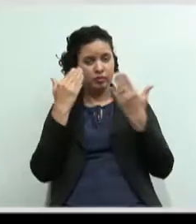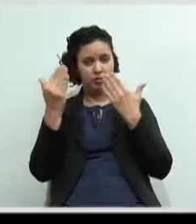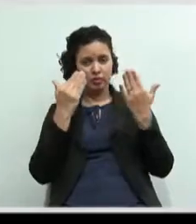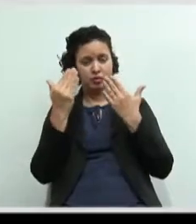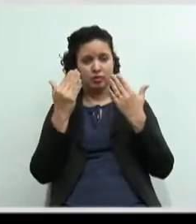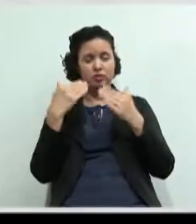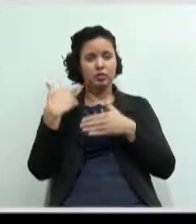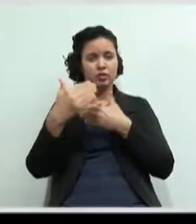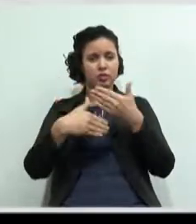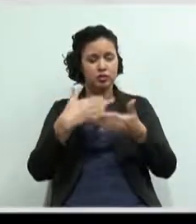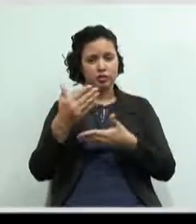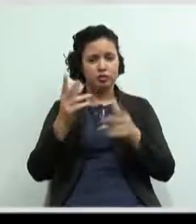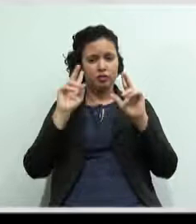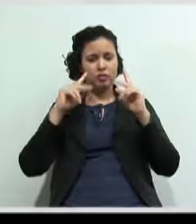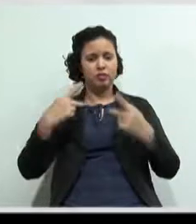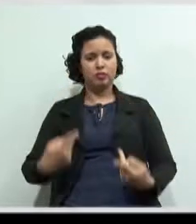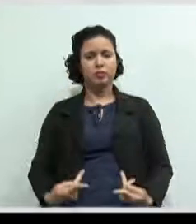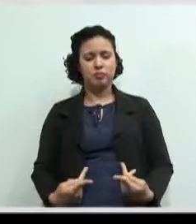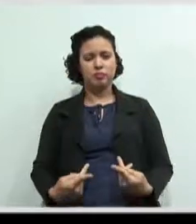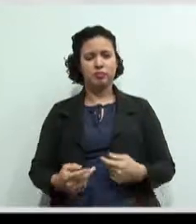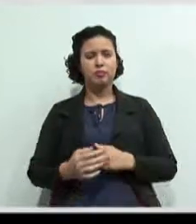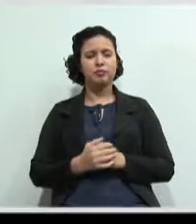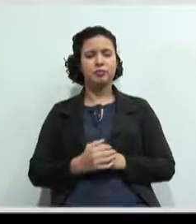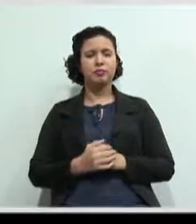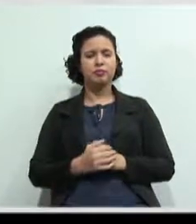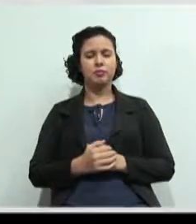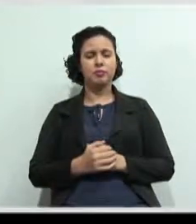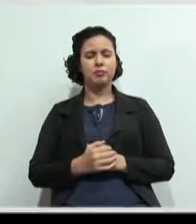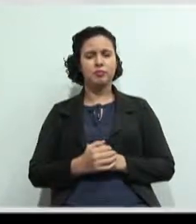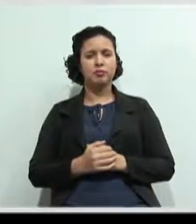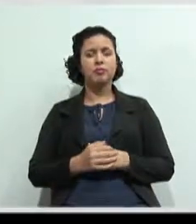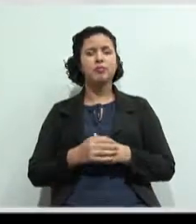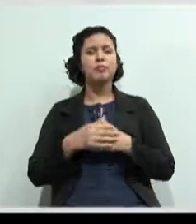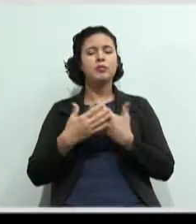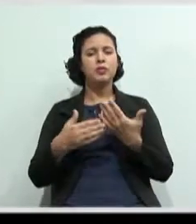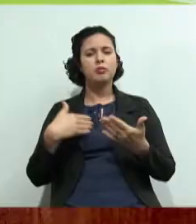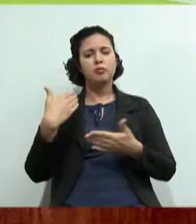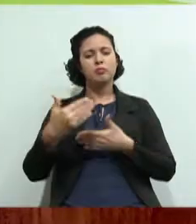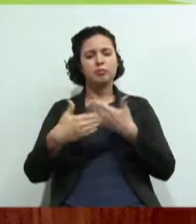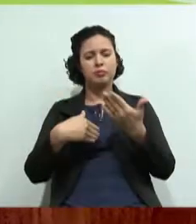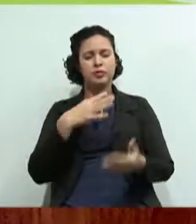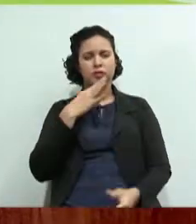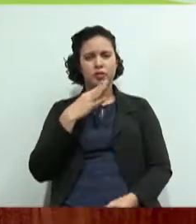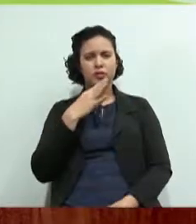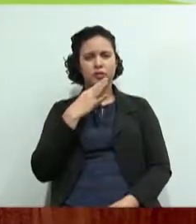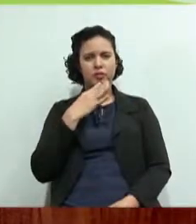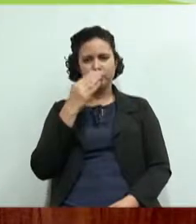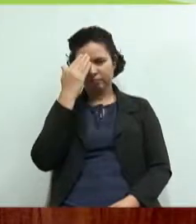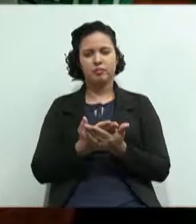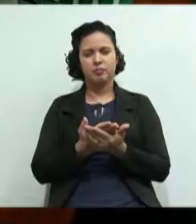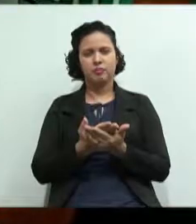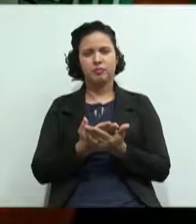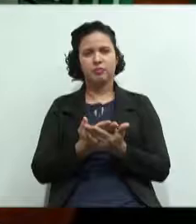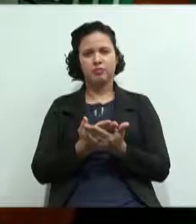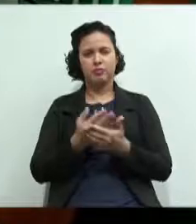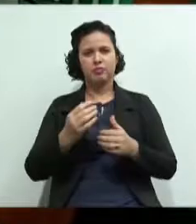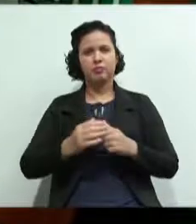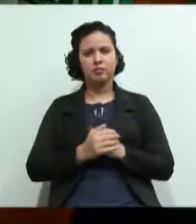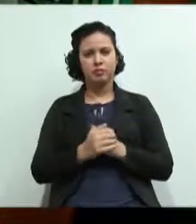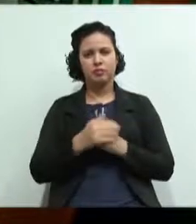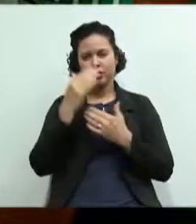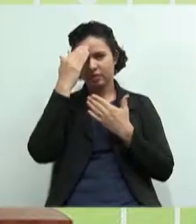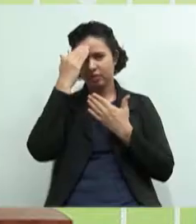o desenvolvimento humano, ok? Ao longo do curso a gente vai se conhecendo mais, é um prazer, é uma honra. Obrigado. Muito obrigado,